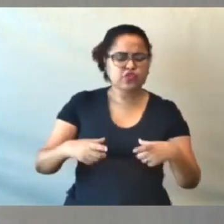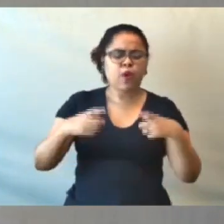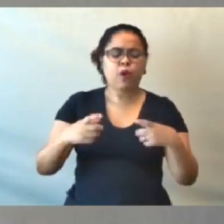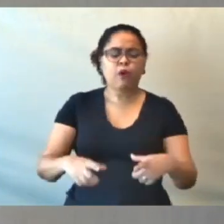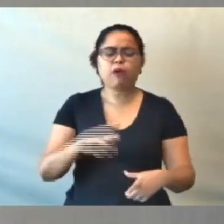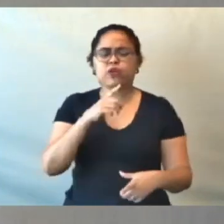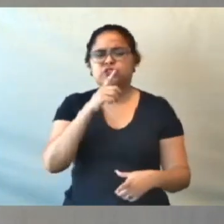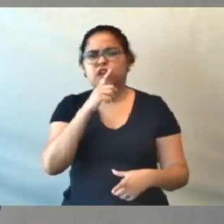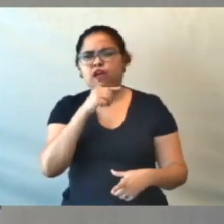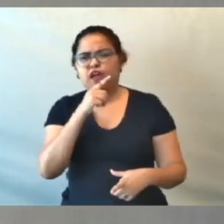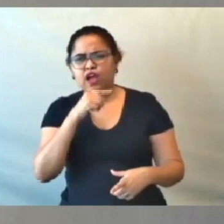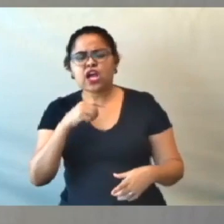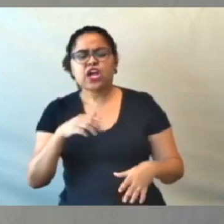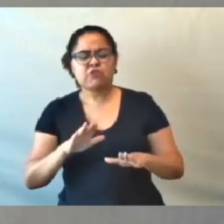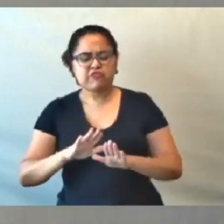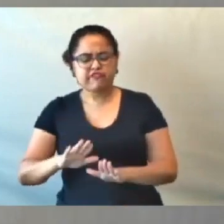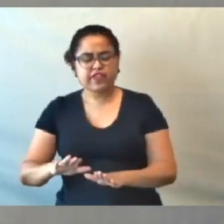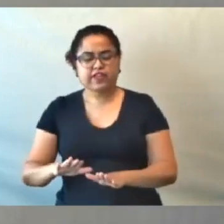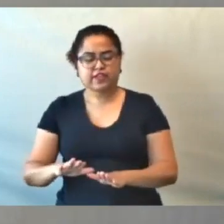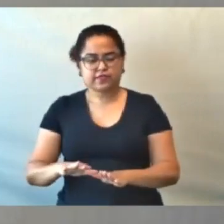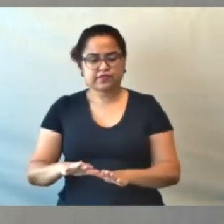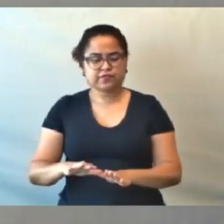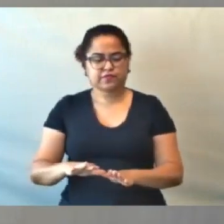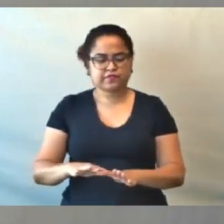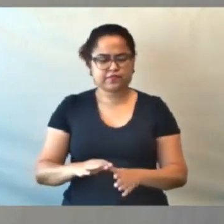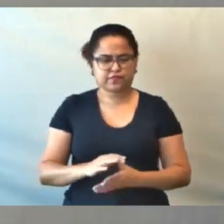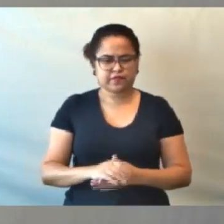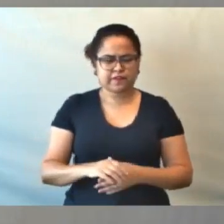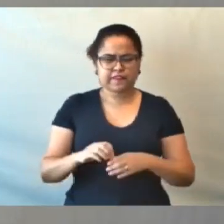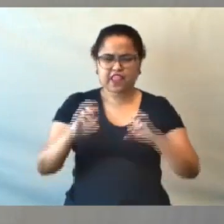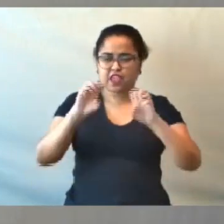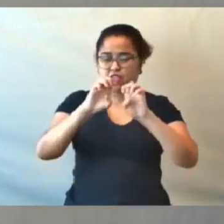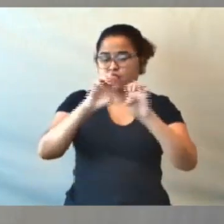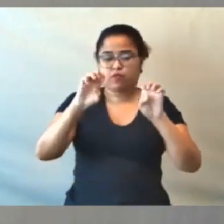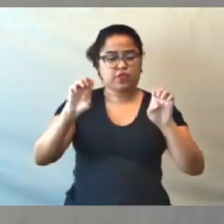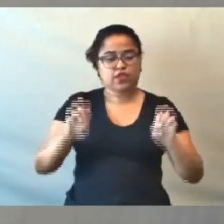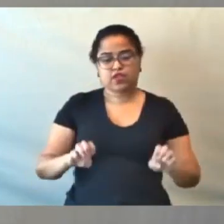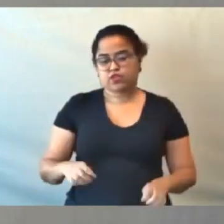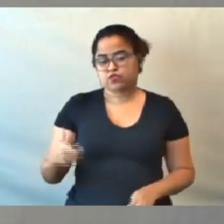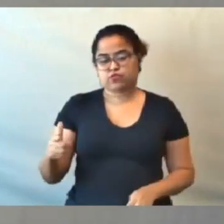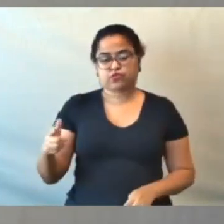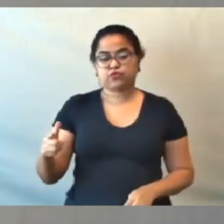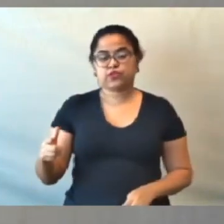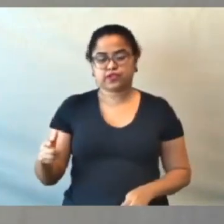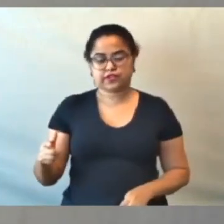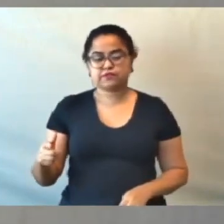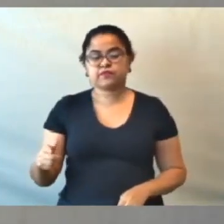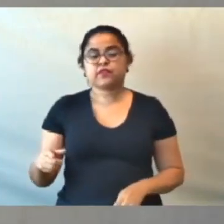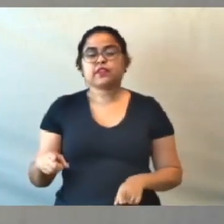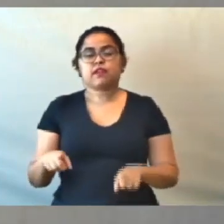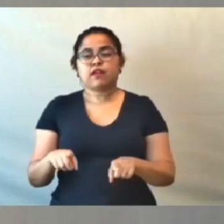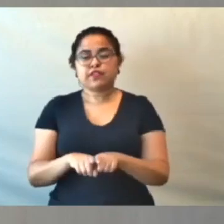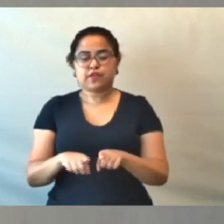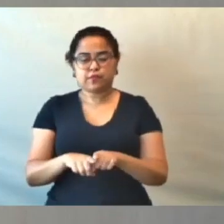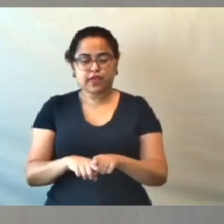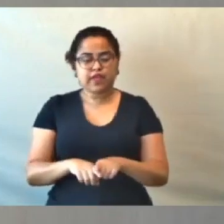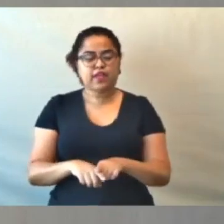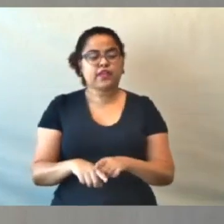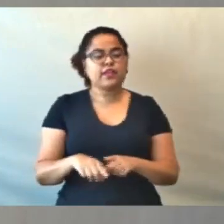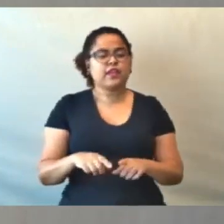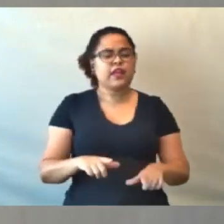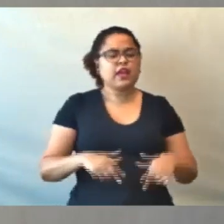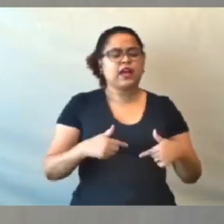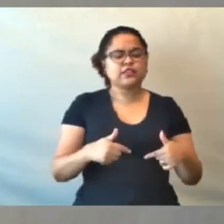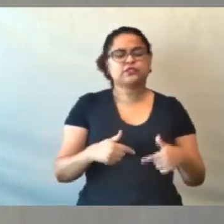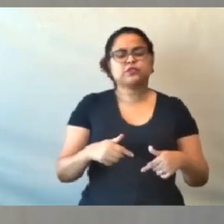não estruturais da bacia e, por fim, ações estruturais na bacia e ações não estruturais na bacia. E